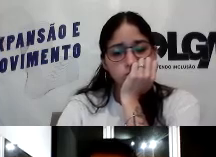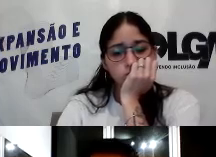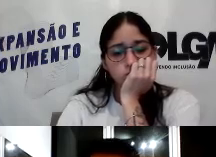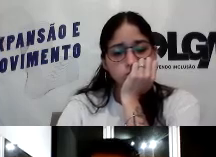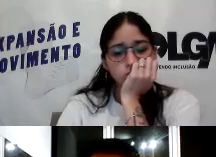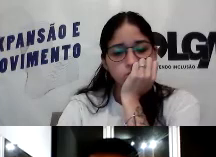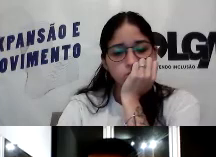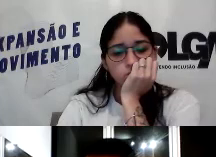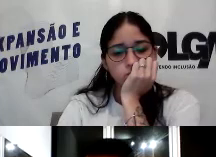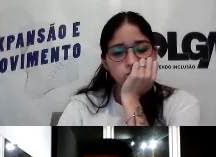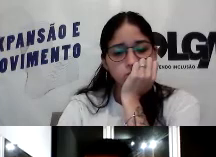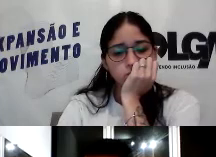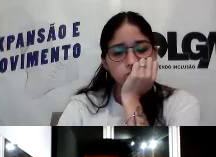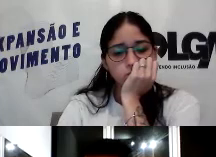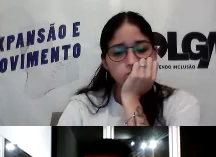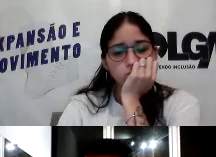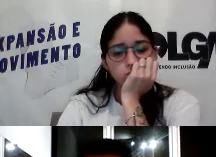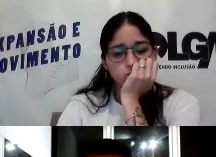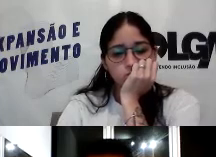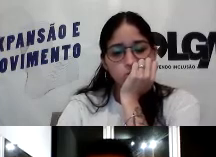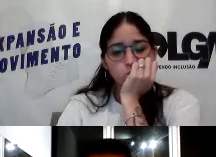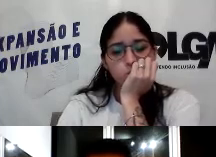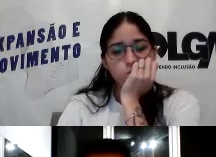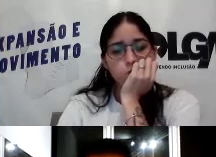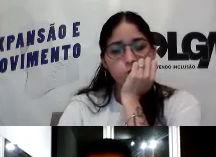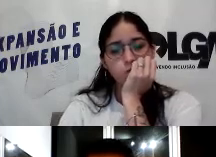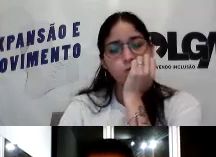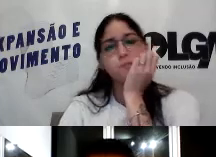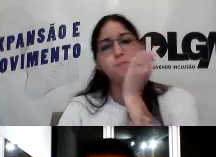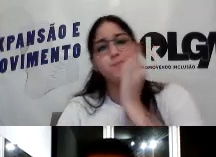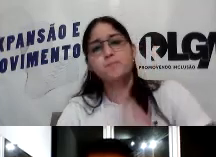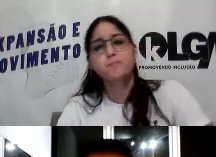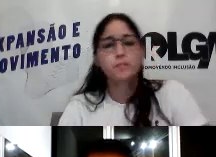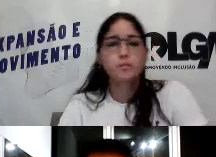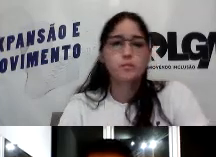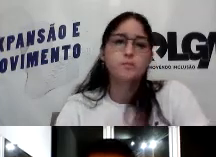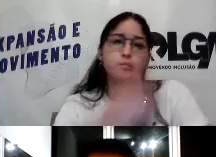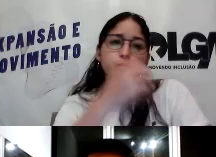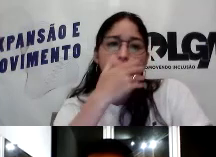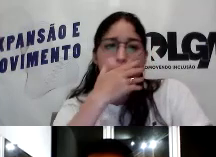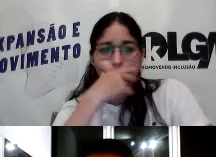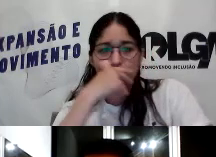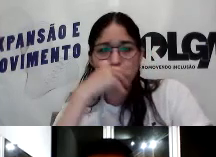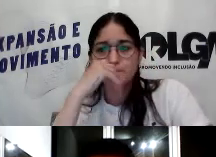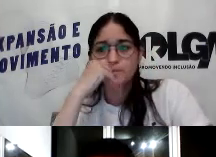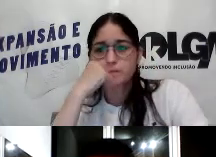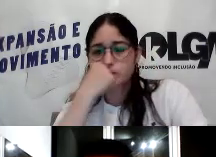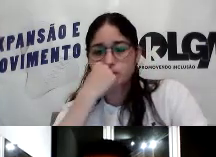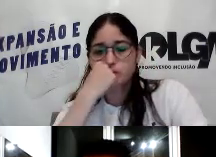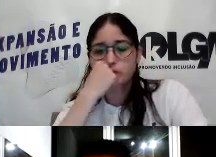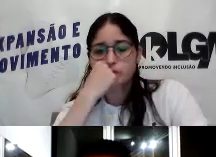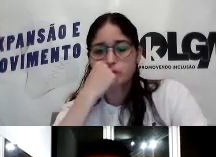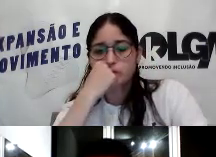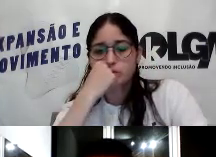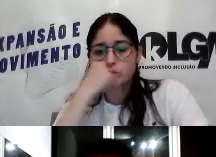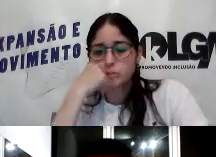favorecer o estabelecimento do vínculo dos pais com a criança. Então, ela usa uma palavra que é extremamente relevante na vida de qualquer bebê e na